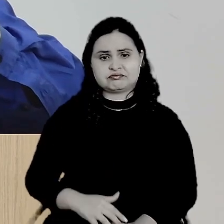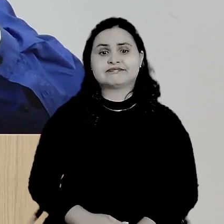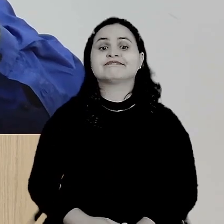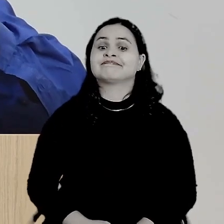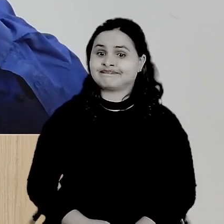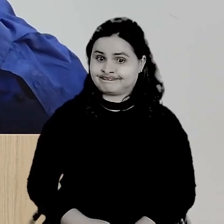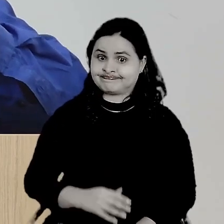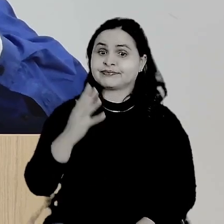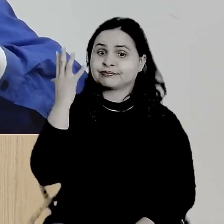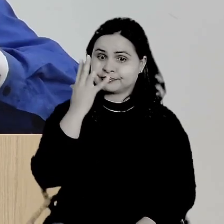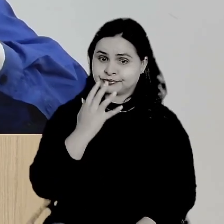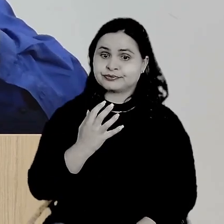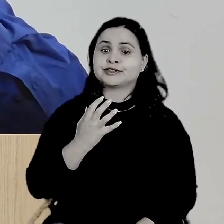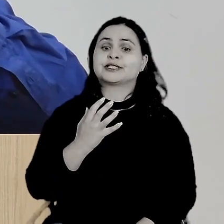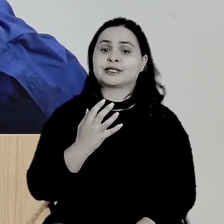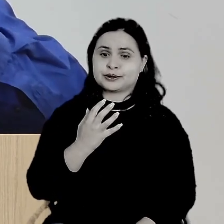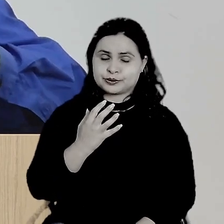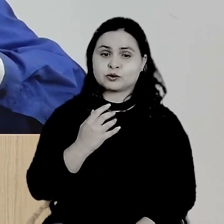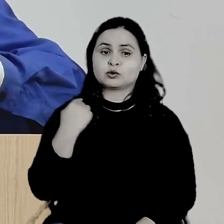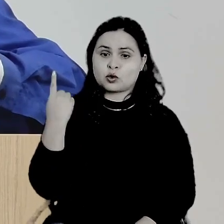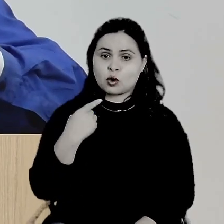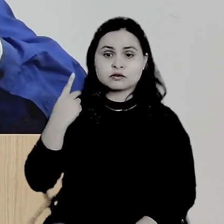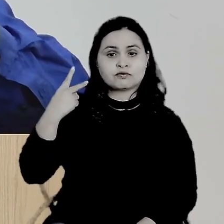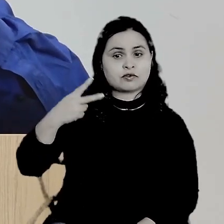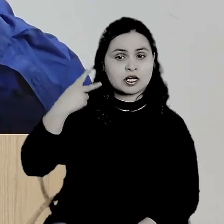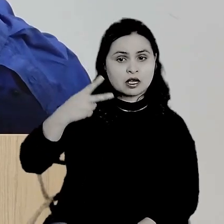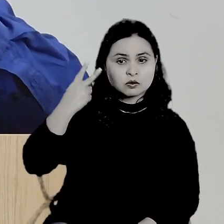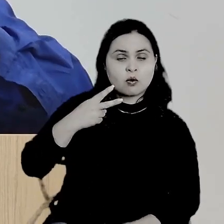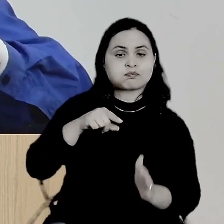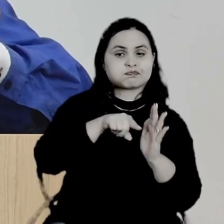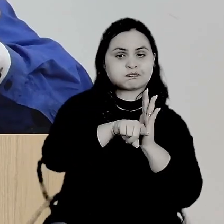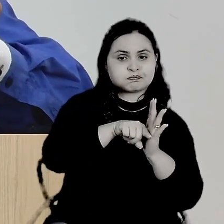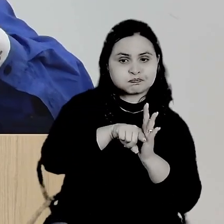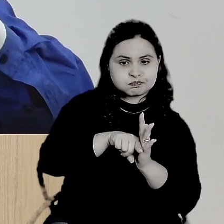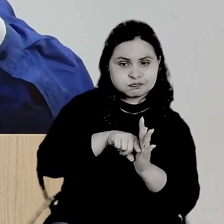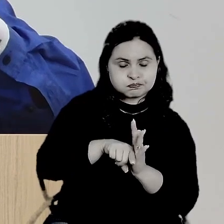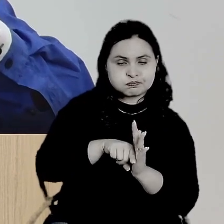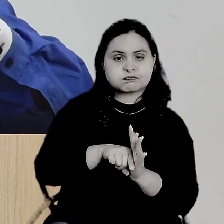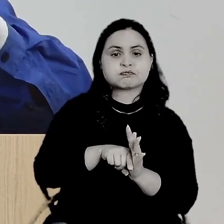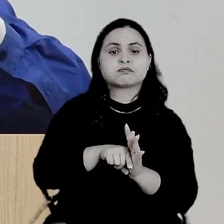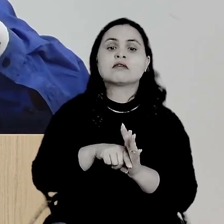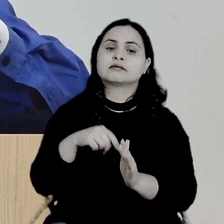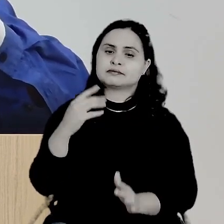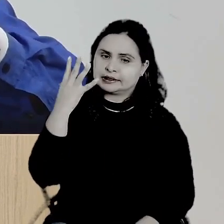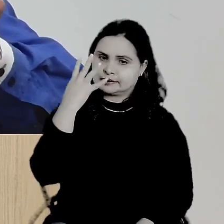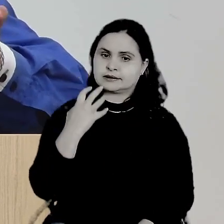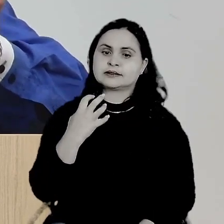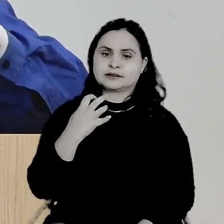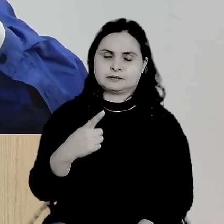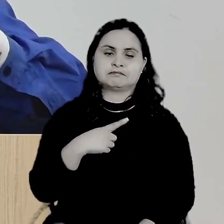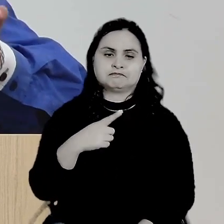Para nós que somos vereadores, somos fiscalizadores. Isso é grave. Nós podemos até